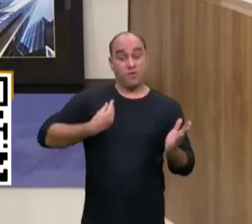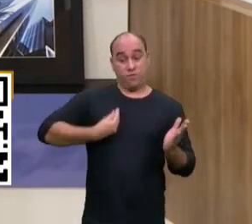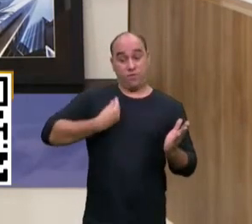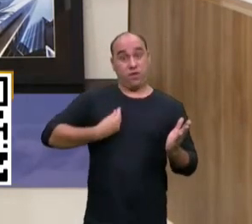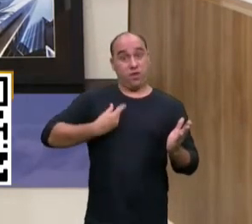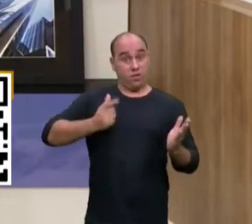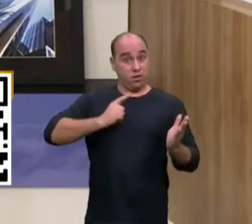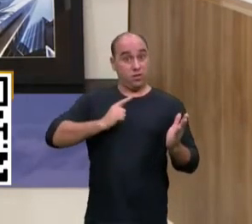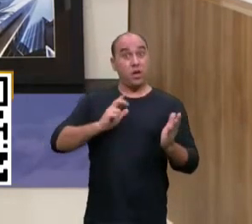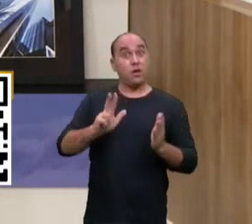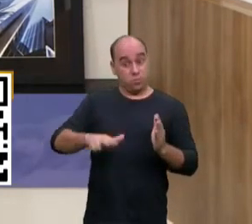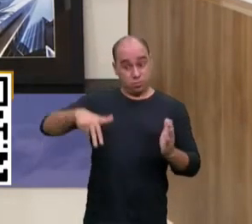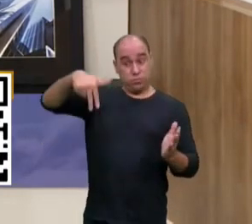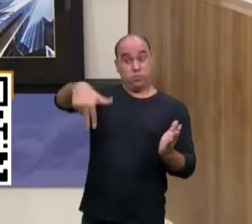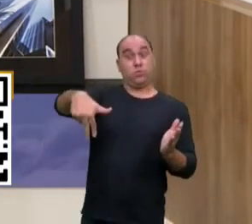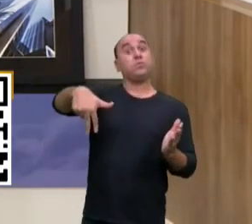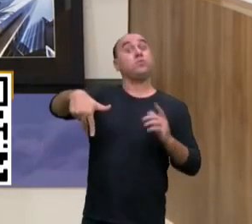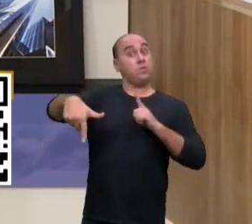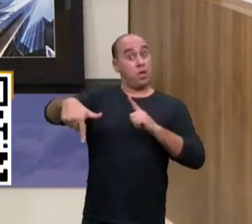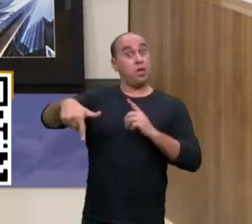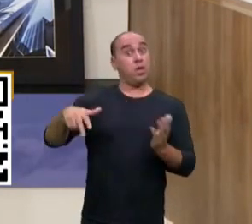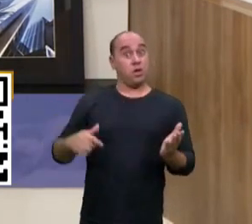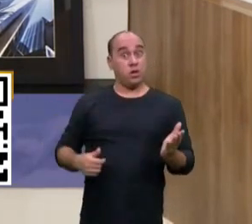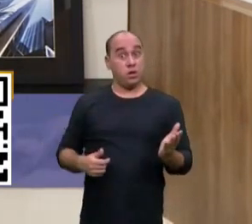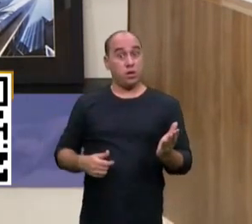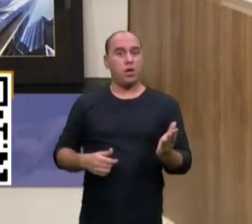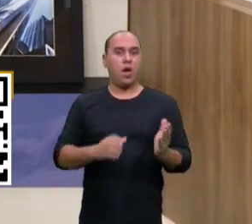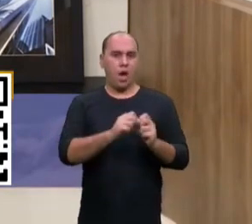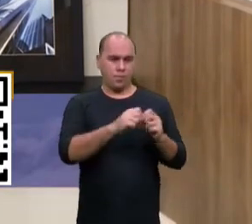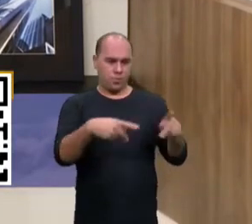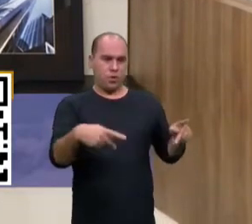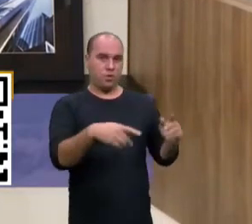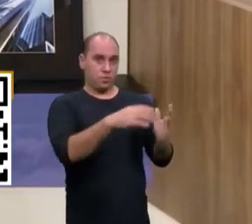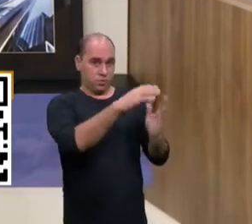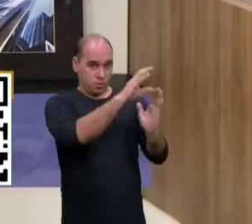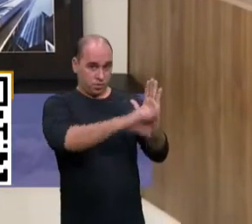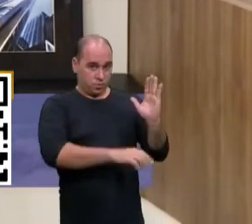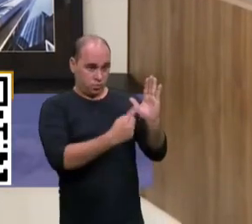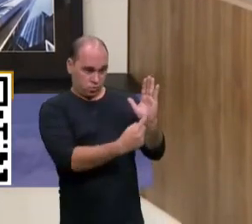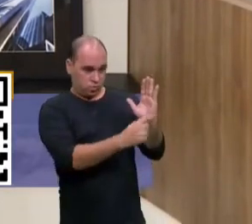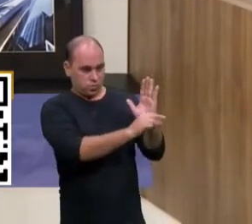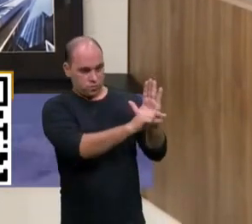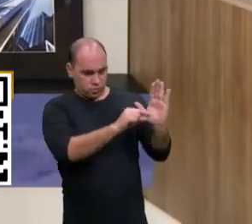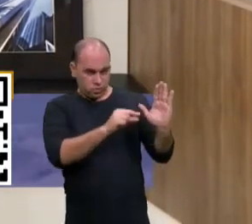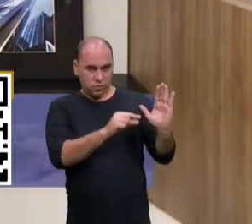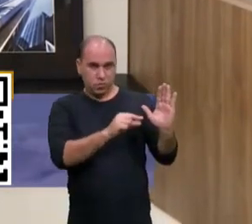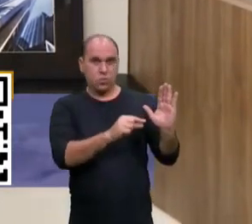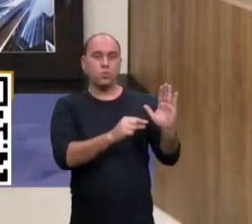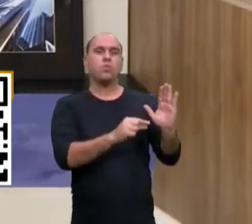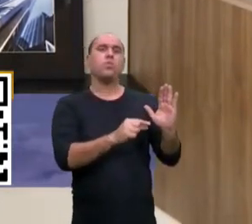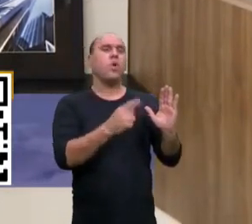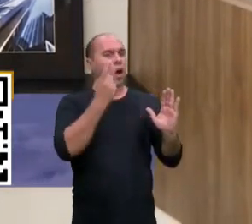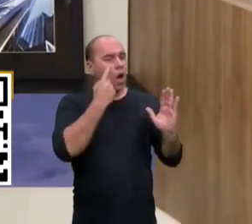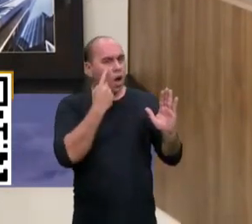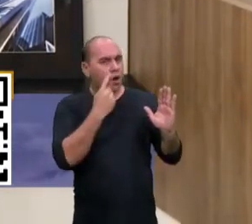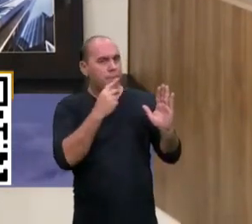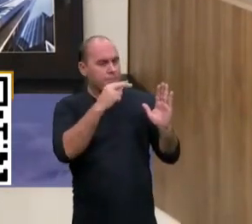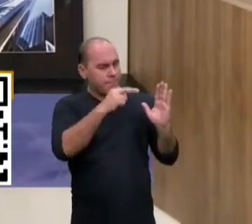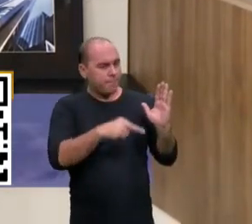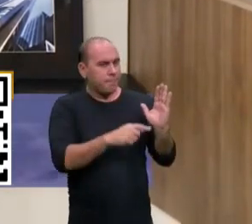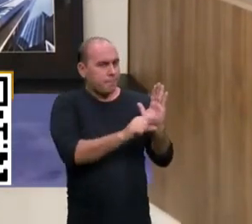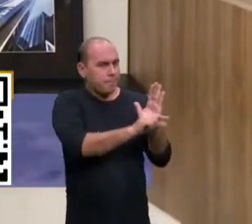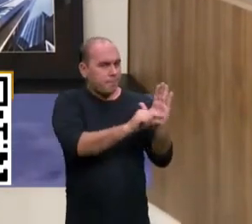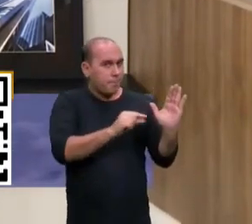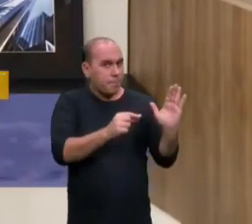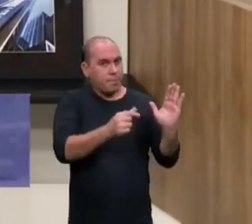que está viva porque ressuscitou vez o que diz Apocalipse 1 no Capítulo 1 Versículos vamos